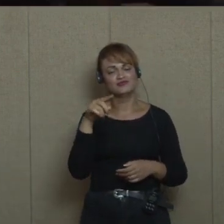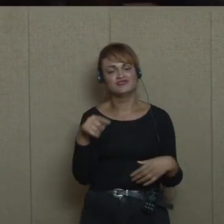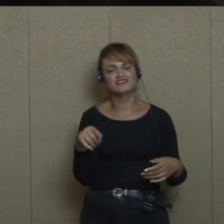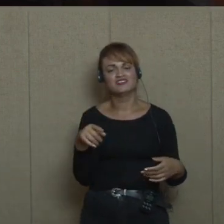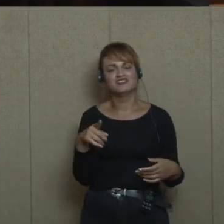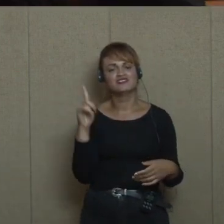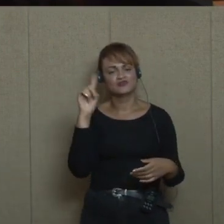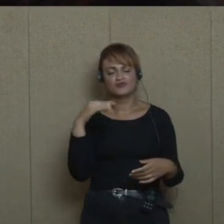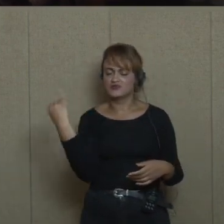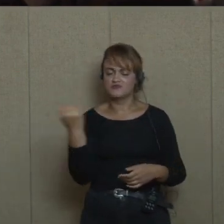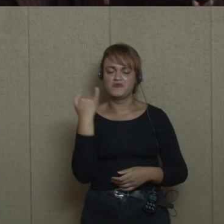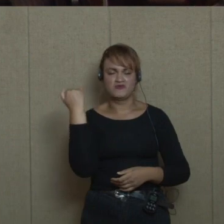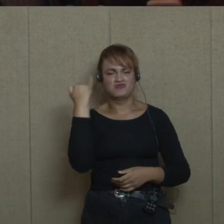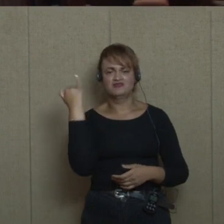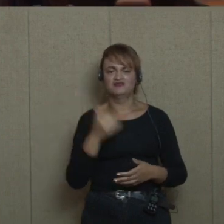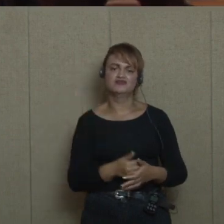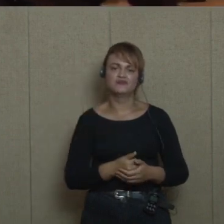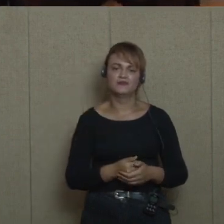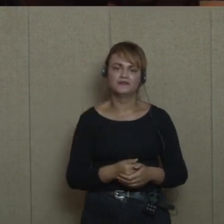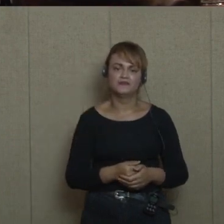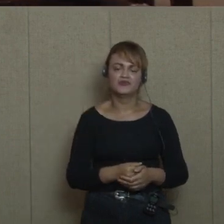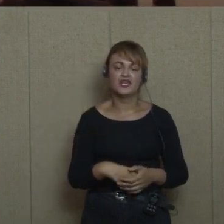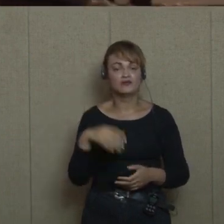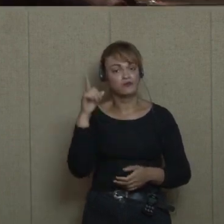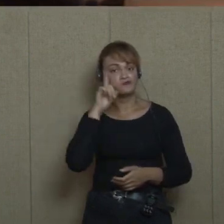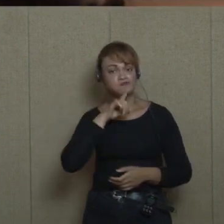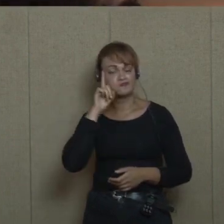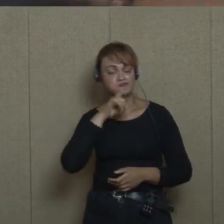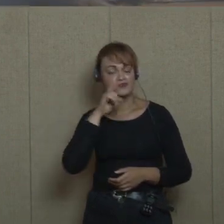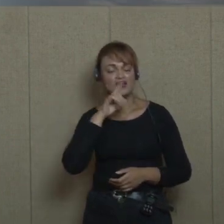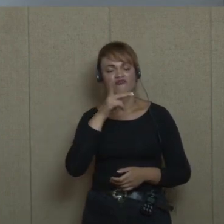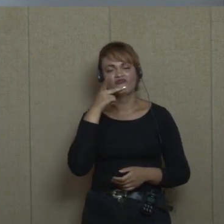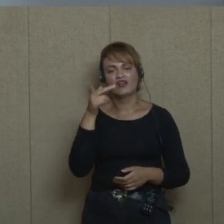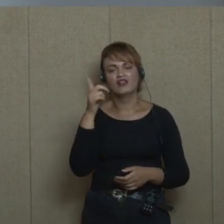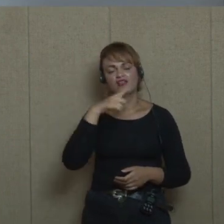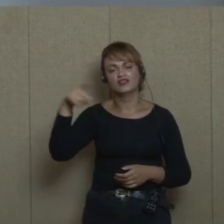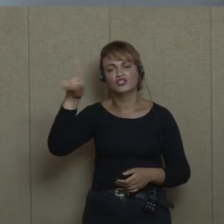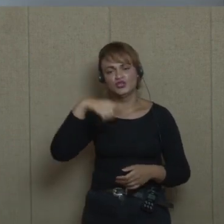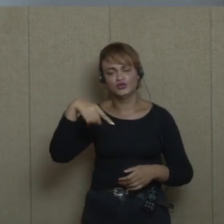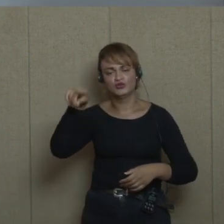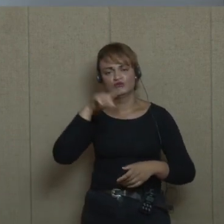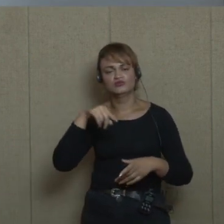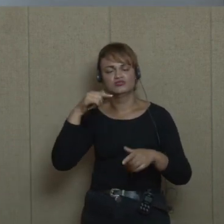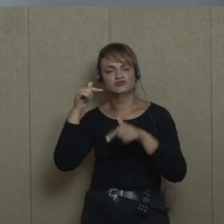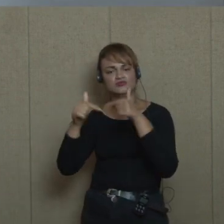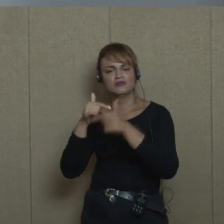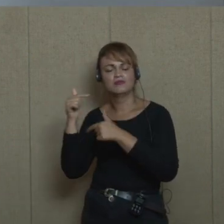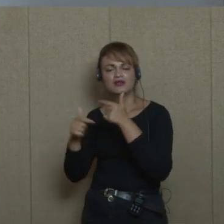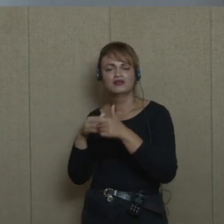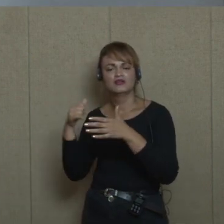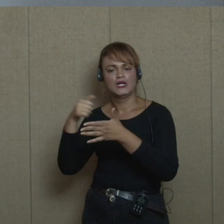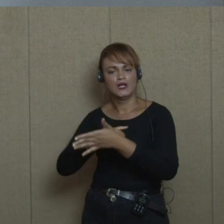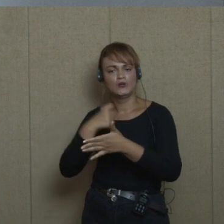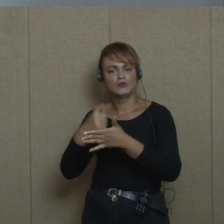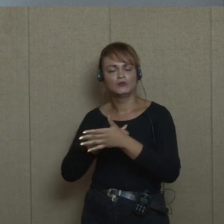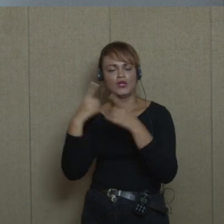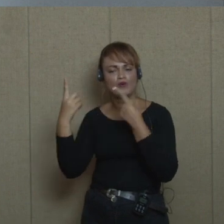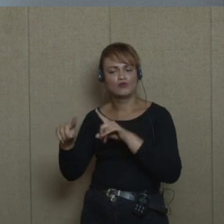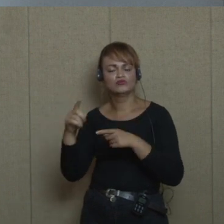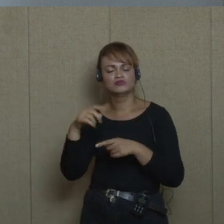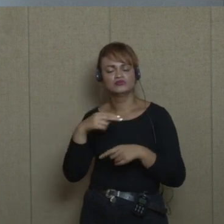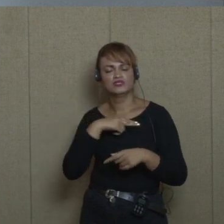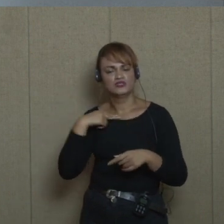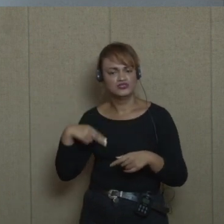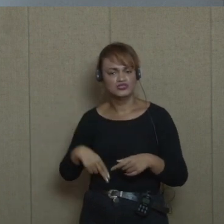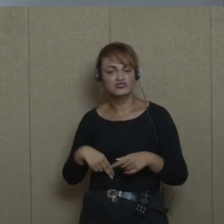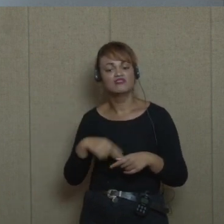somos importantes. Os Estados Unidos querem que nós estejamos junto com eles na luta contra a China, e a